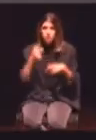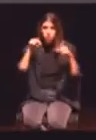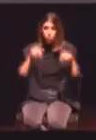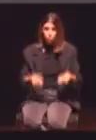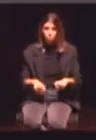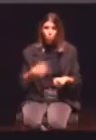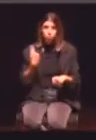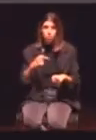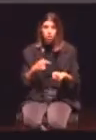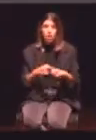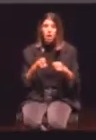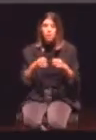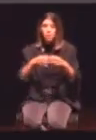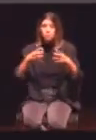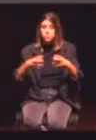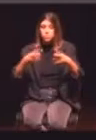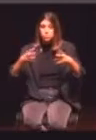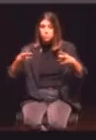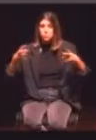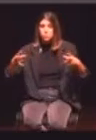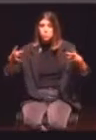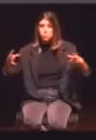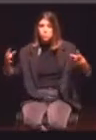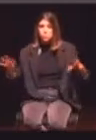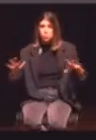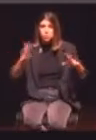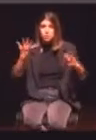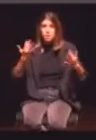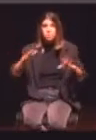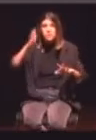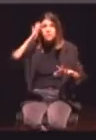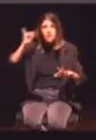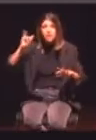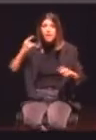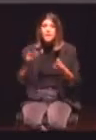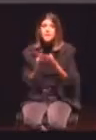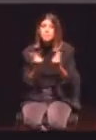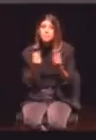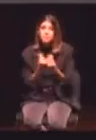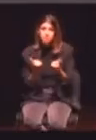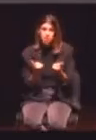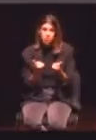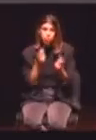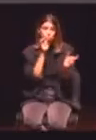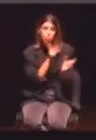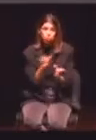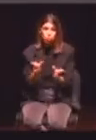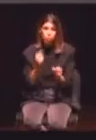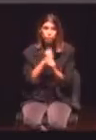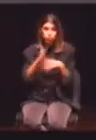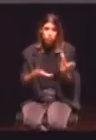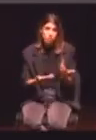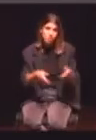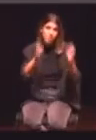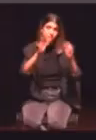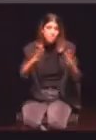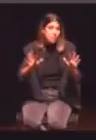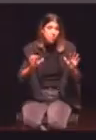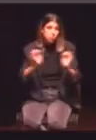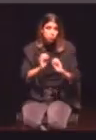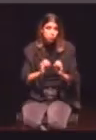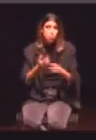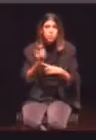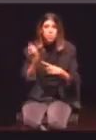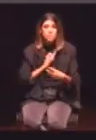mais 5 pombais, daquilo que sabemos, mas a ideia era já estarem mais equipamentos em funcionamento. Além disso, a Câmara deve